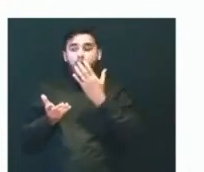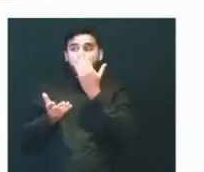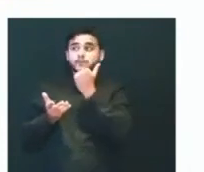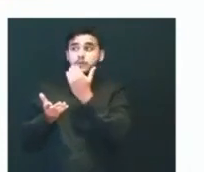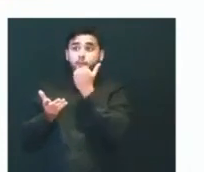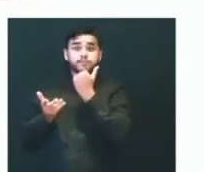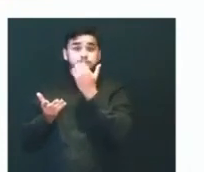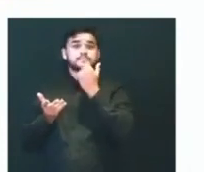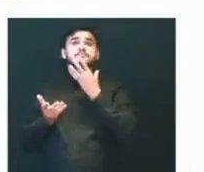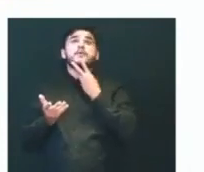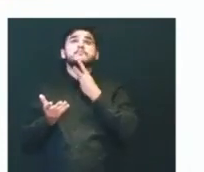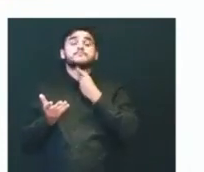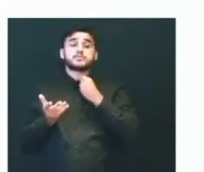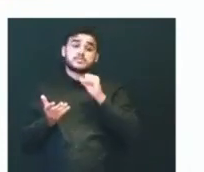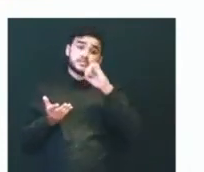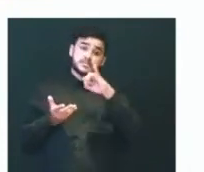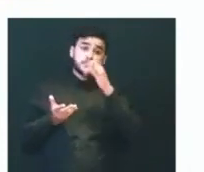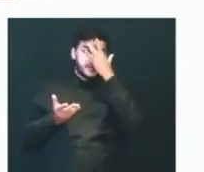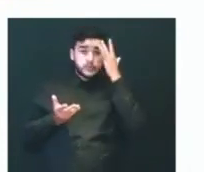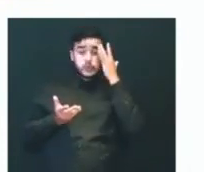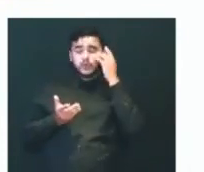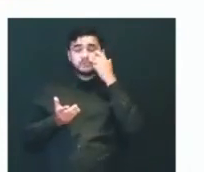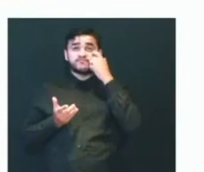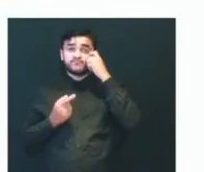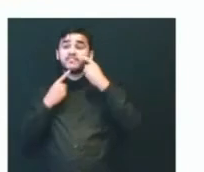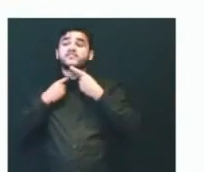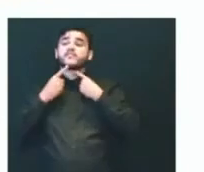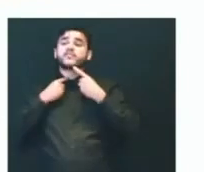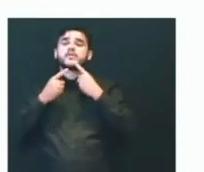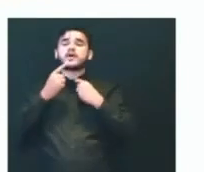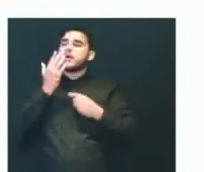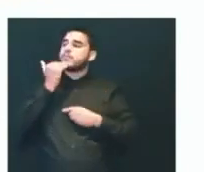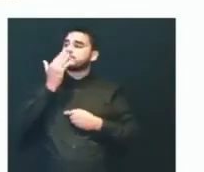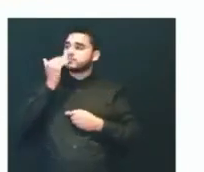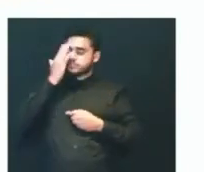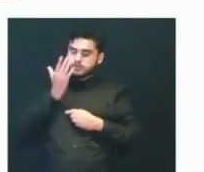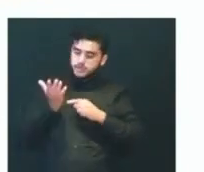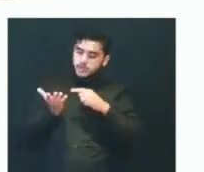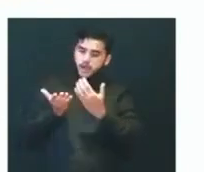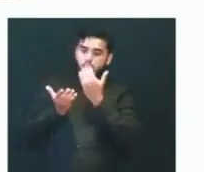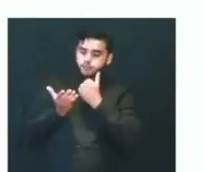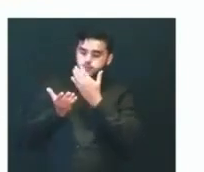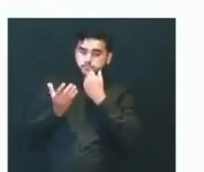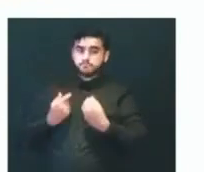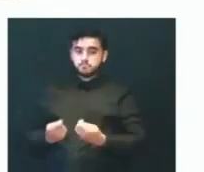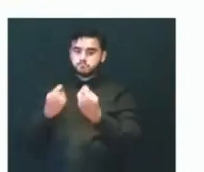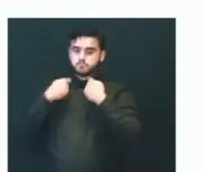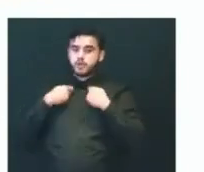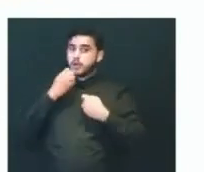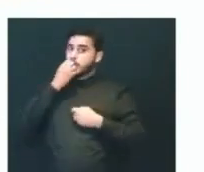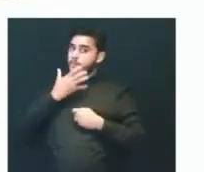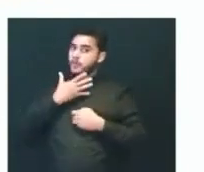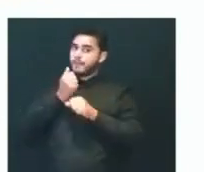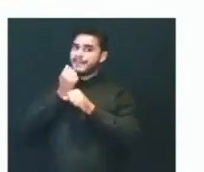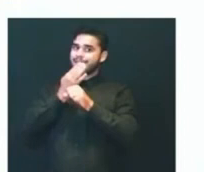É recomendado para casos de falta de apetite, pela densidade que uma mandioquinha tem, que uma batata doce tem, e